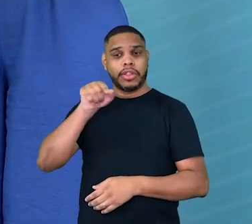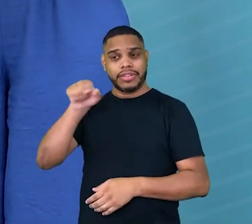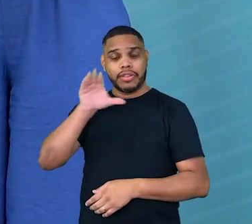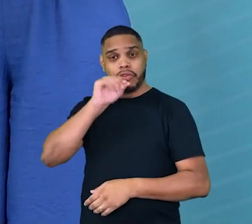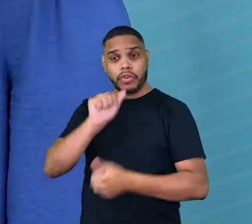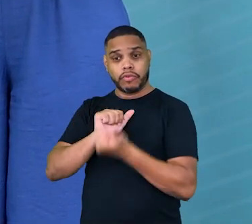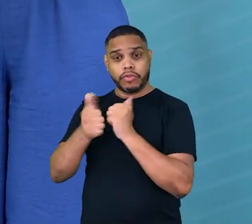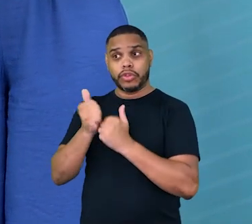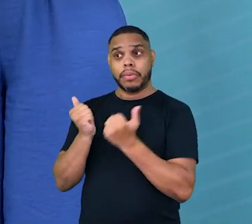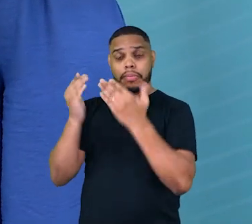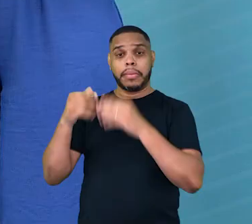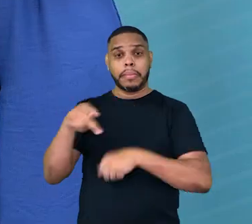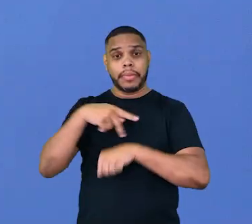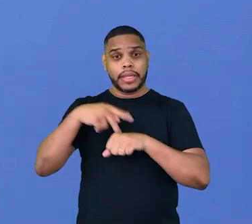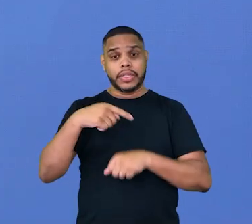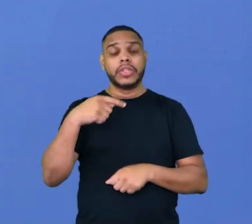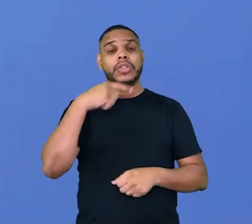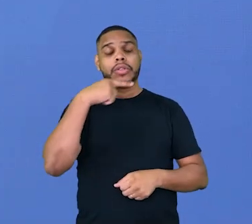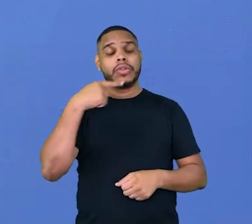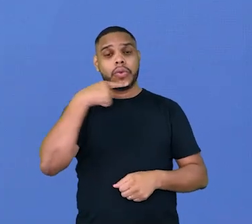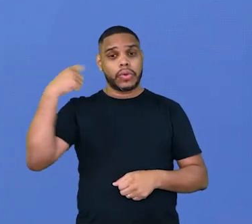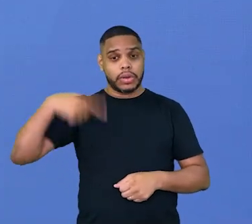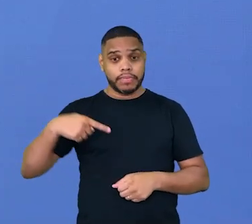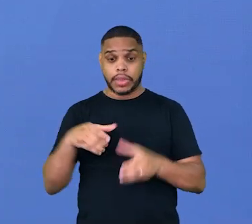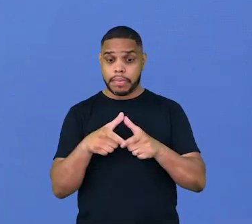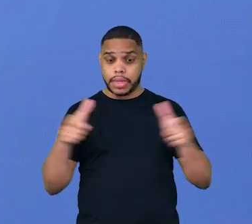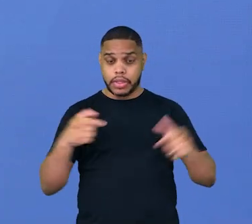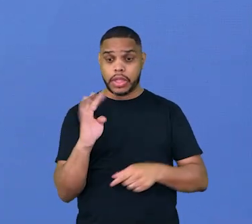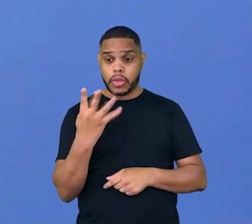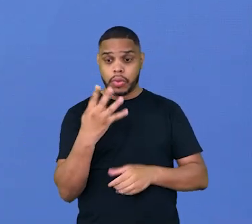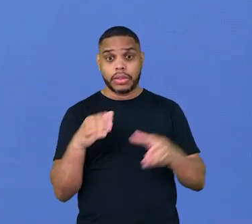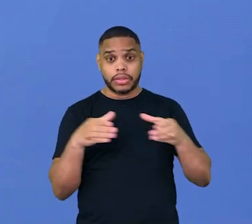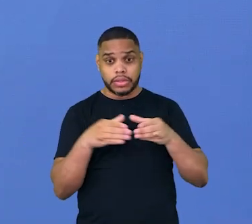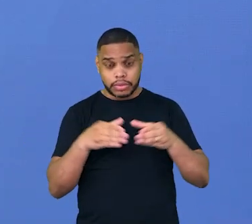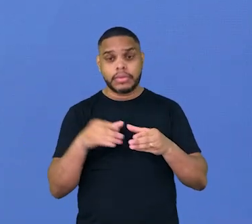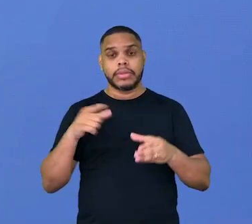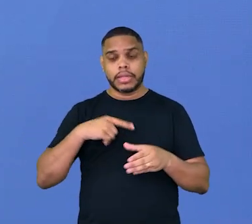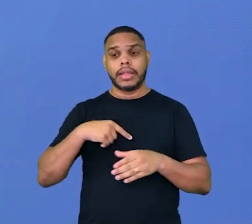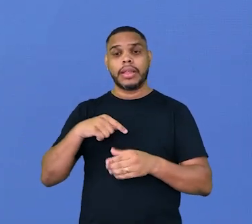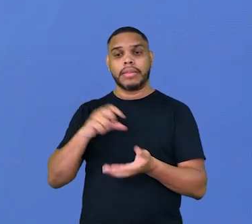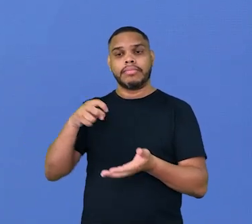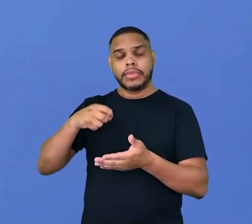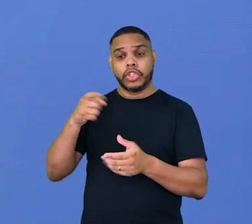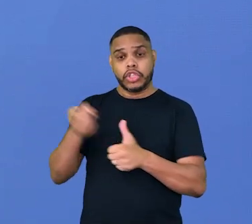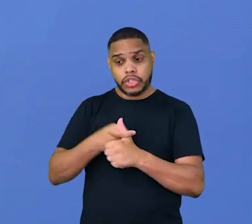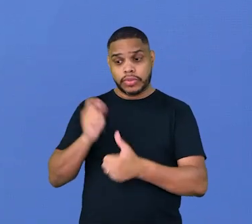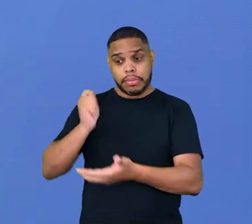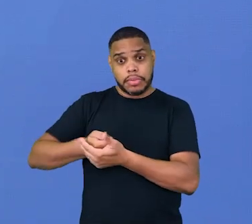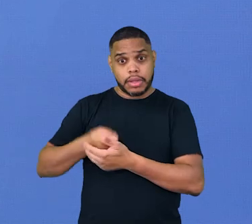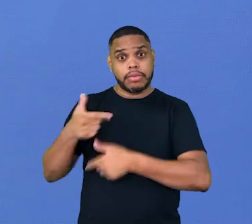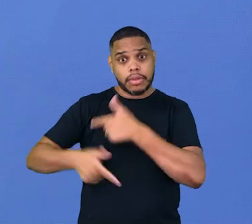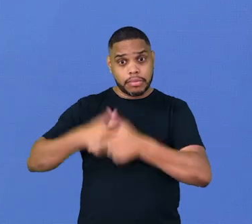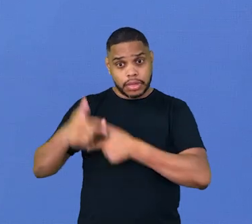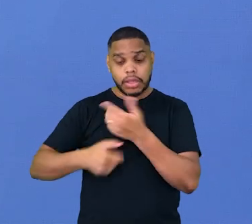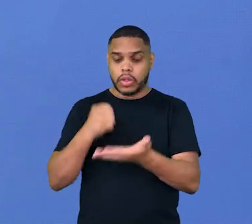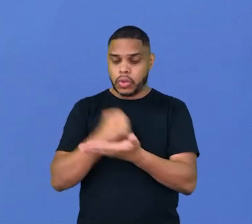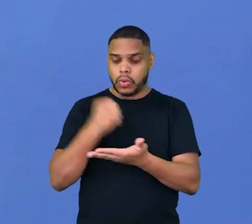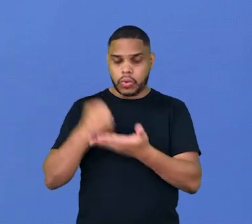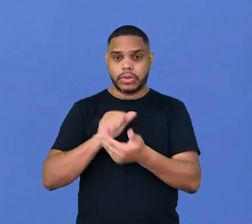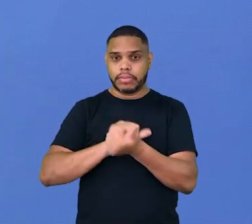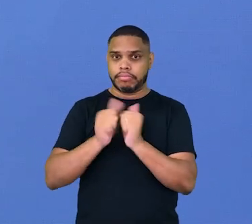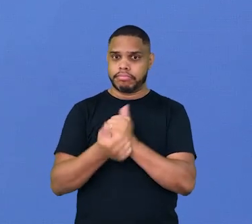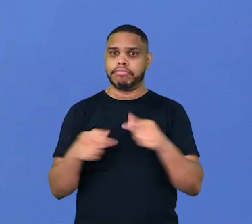um atleta que foi jogar na Ucrânia. Por maioria, a quarta turma considerou que penalidades trabalhistas devem ser aplicadas em